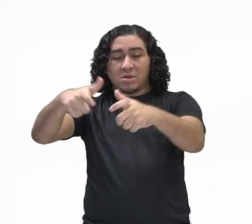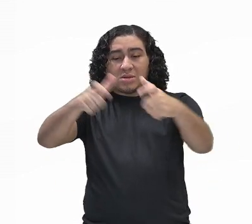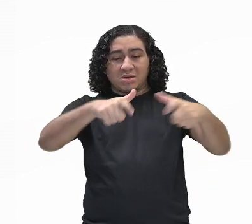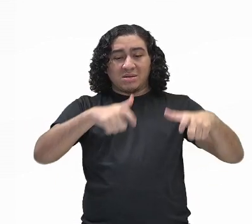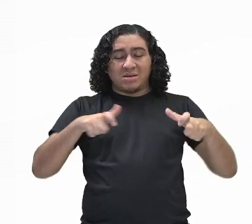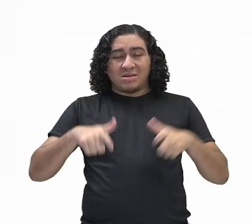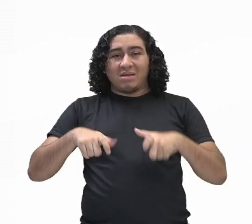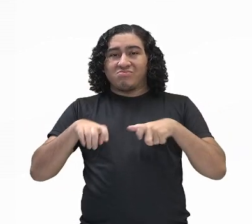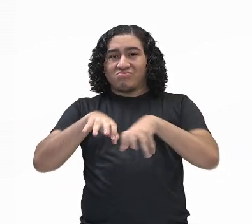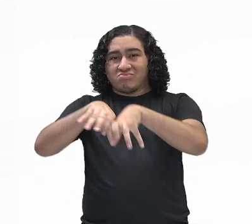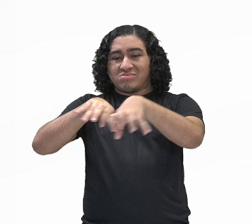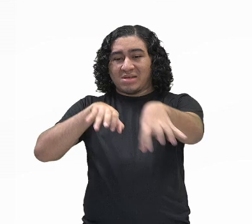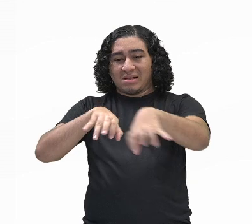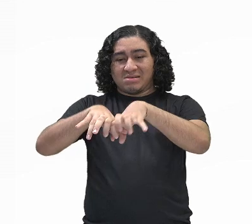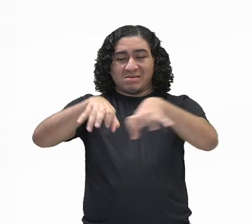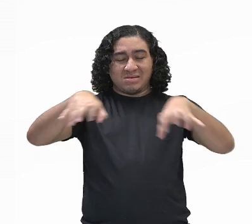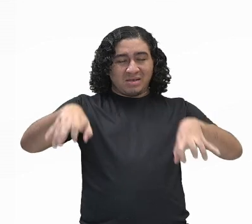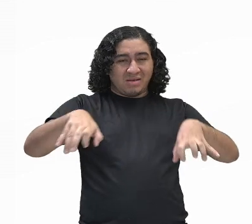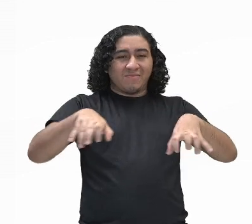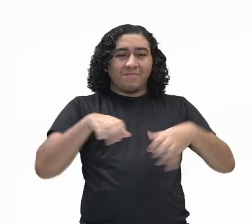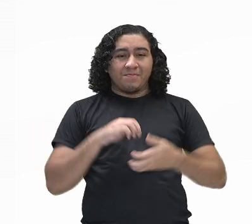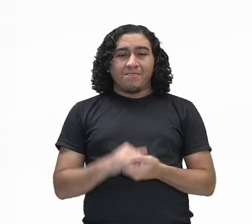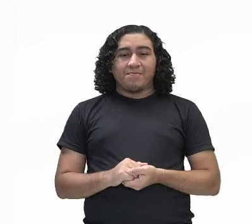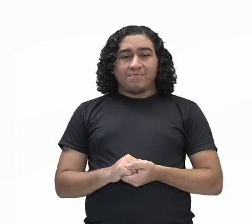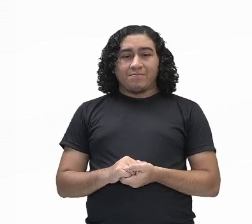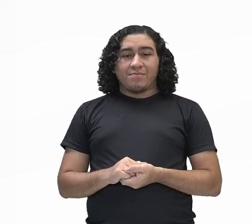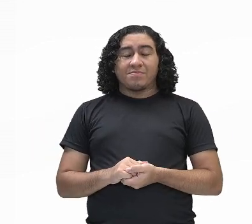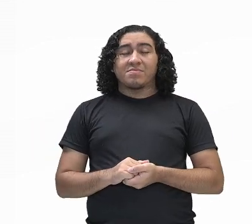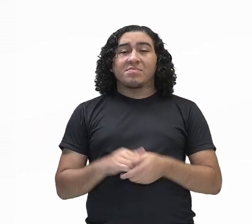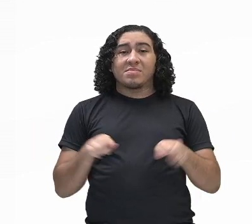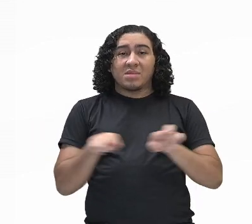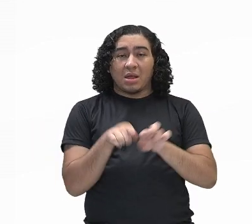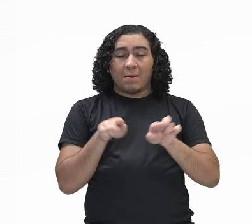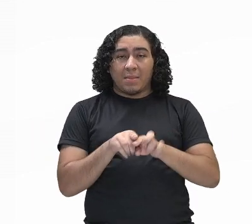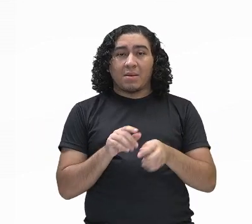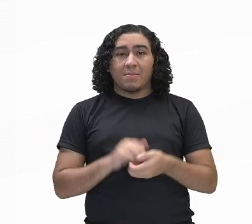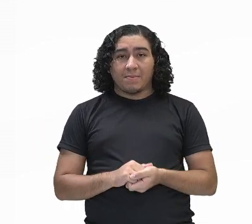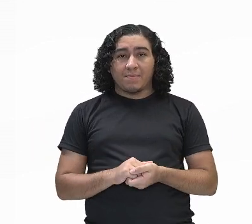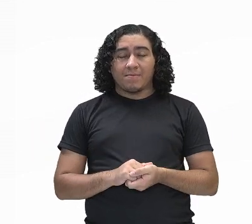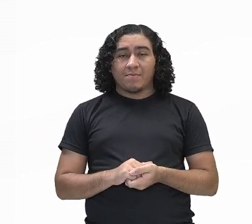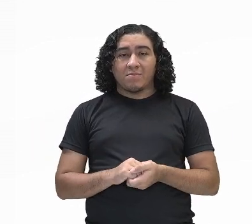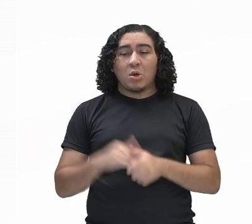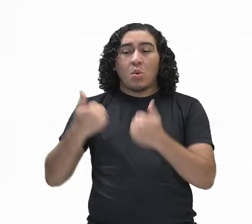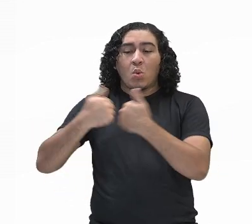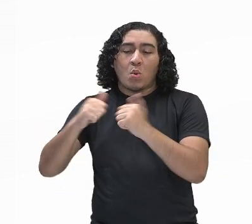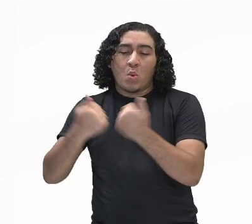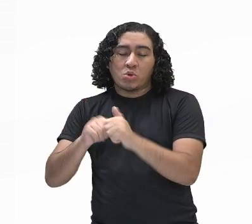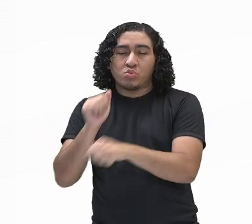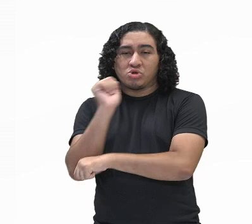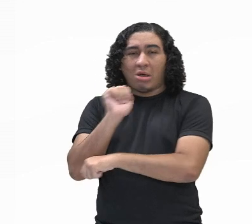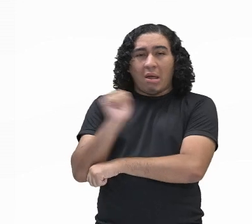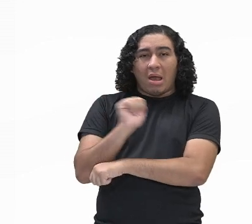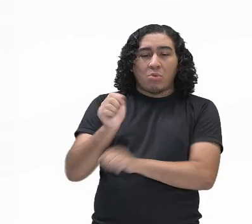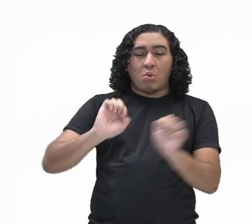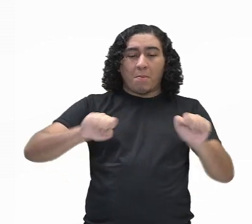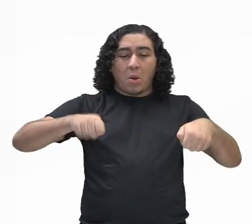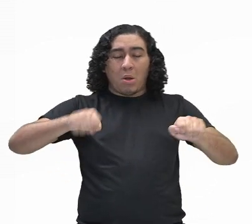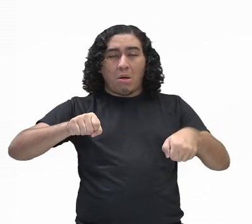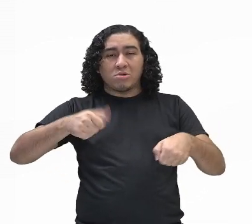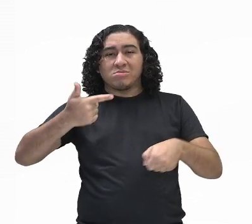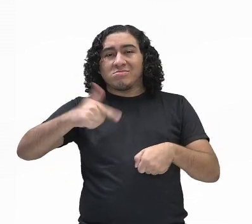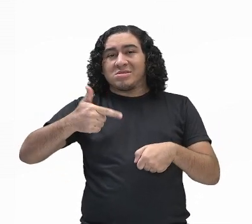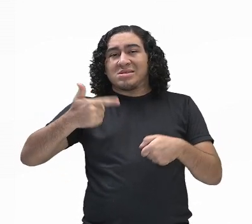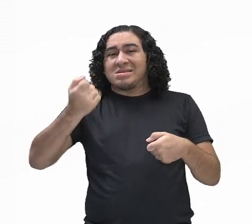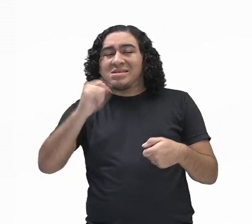desse processo de urbanização, o transporte urbano, se ele foi planejado ou não, se ele